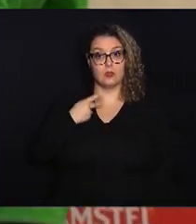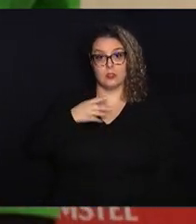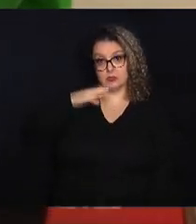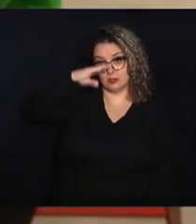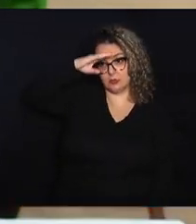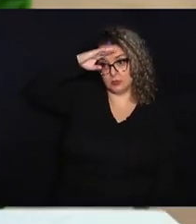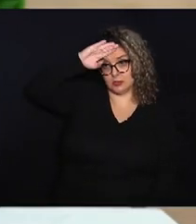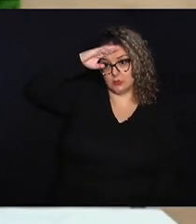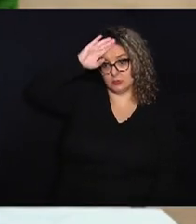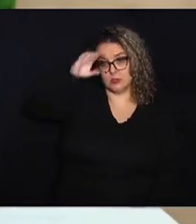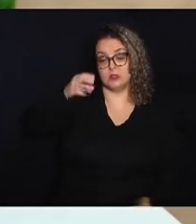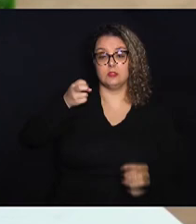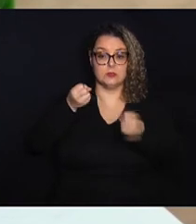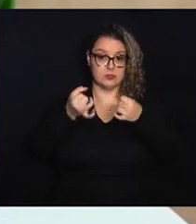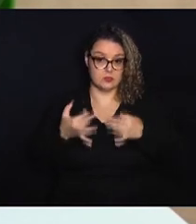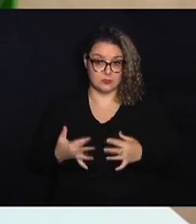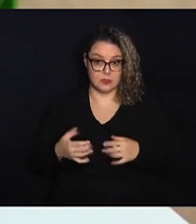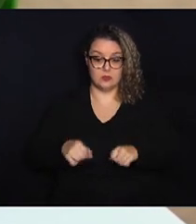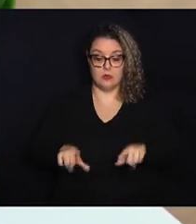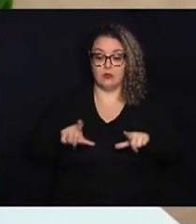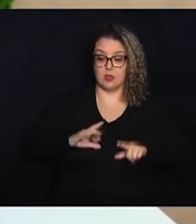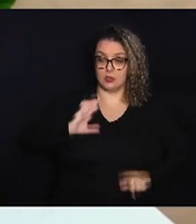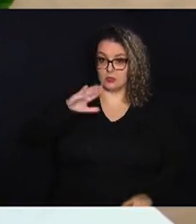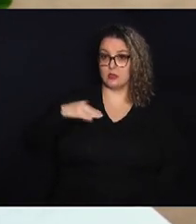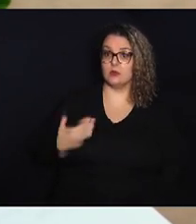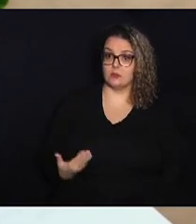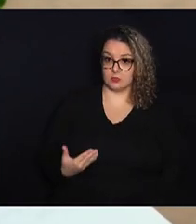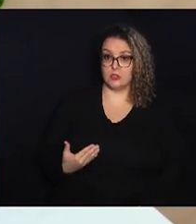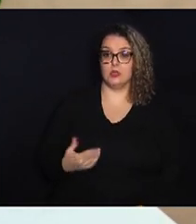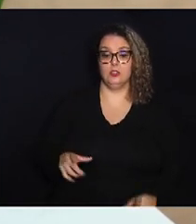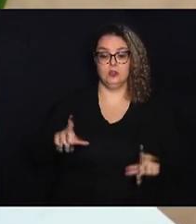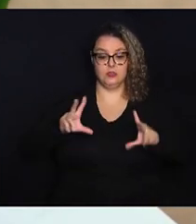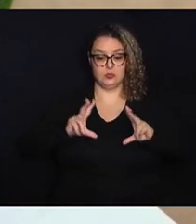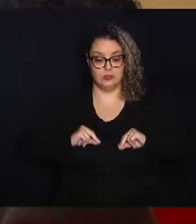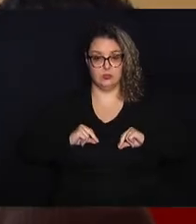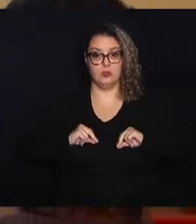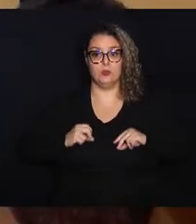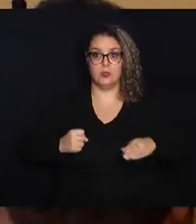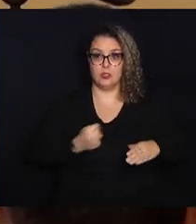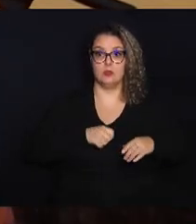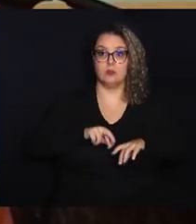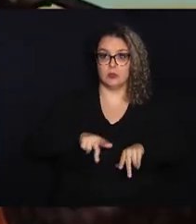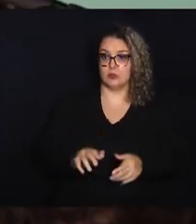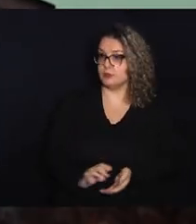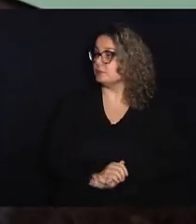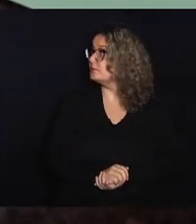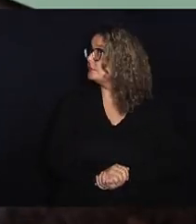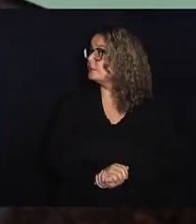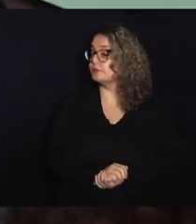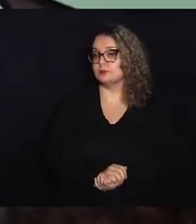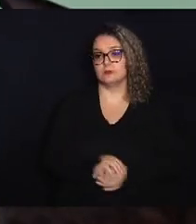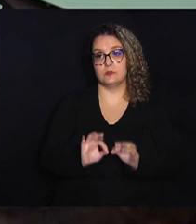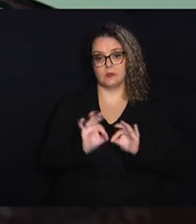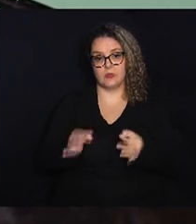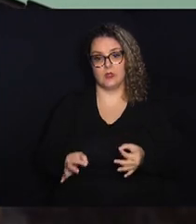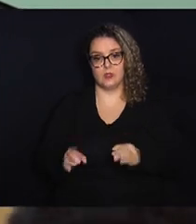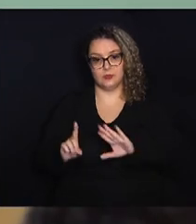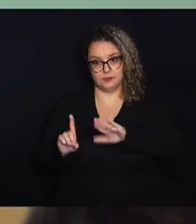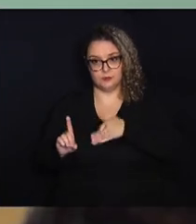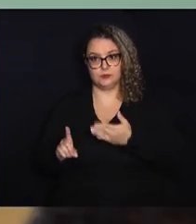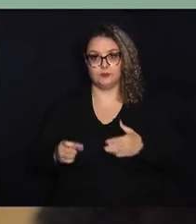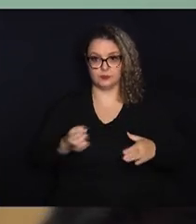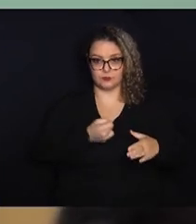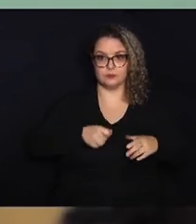Farmácia justificou a entrega da honraria, o diploma de mérito gastronômico. E a gente veio dar essa singela homenagem